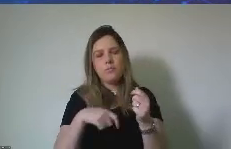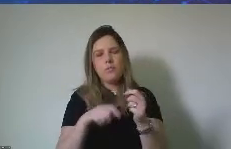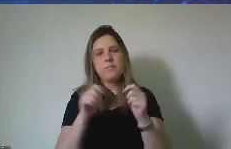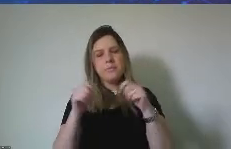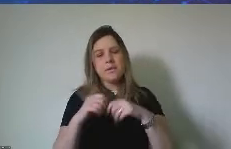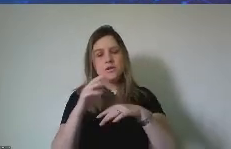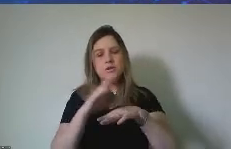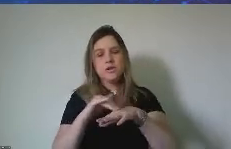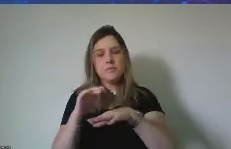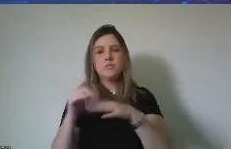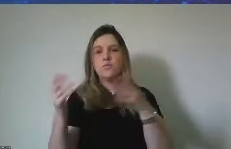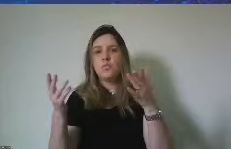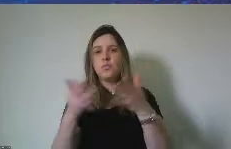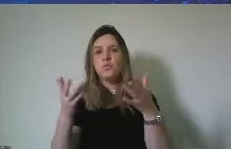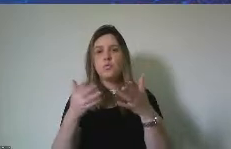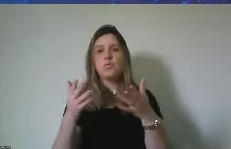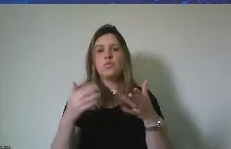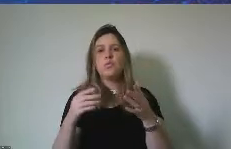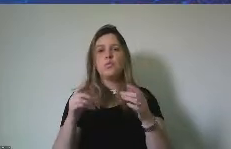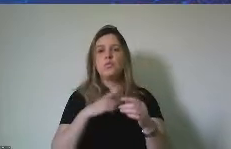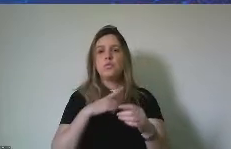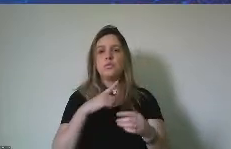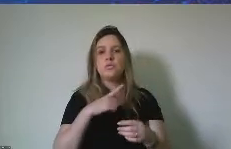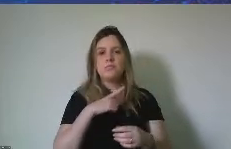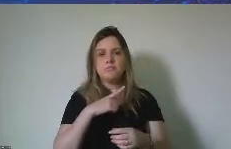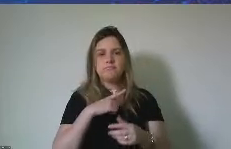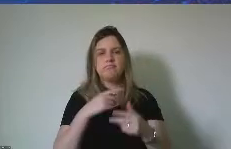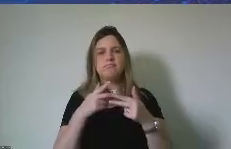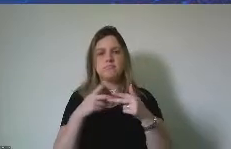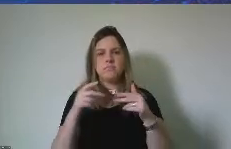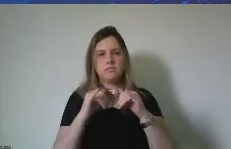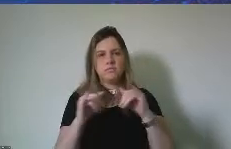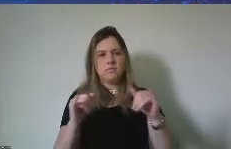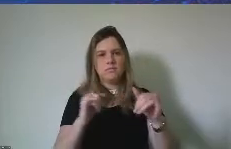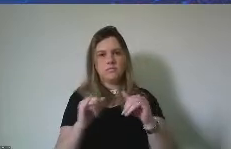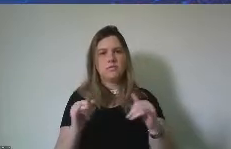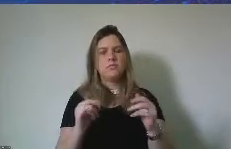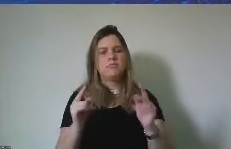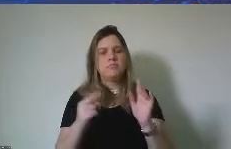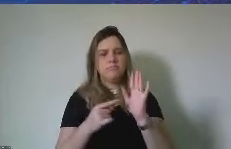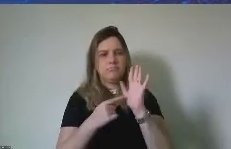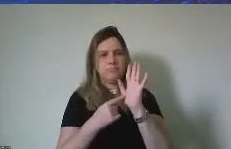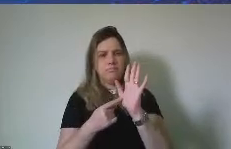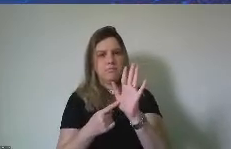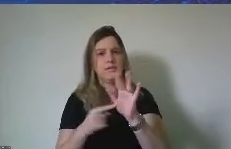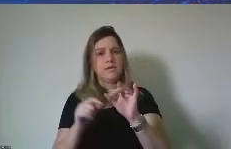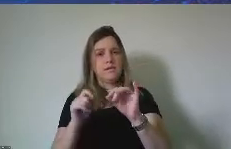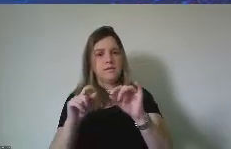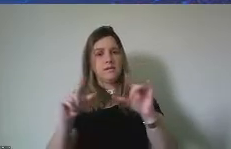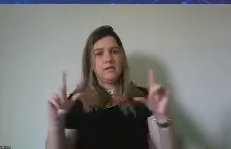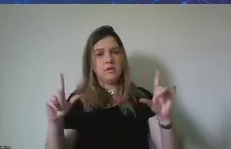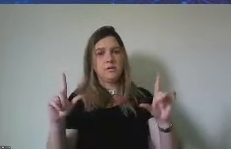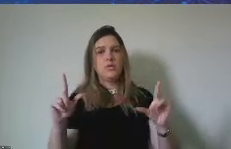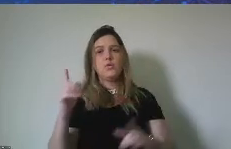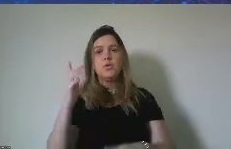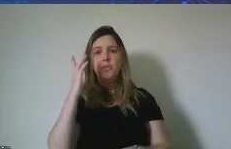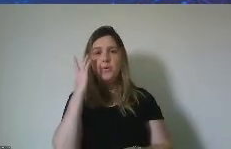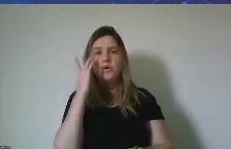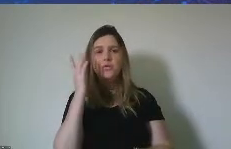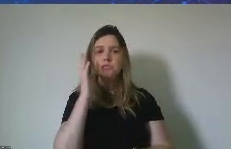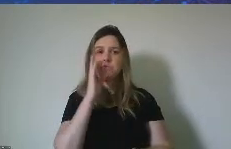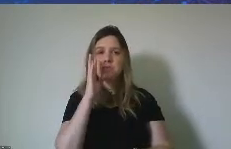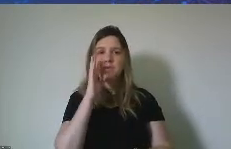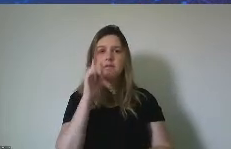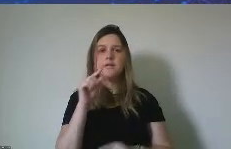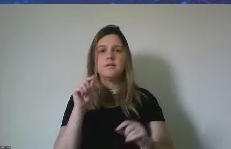hoje pelo governo nessa liderança do ministro Haddad lá no ministério da fazenda e eu acho que um recado que fica aqui